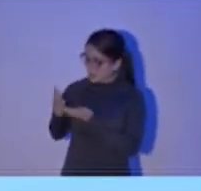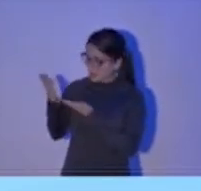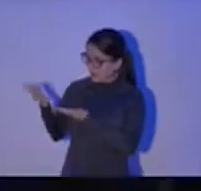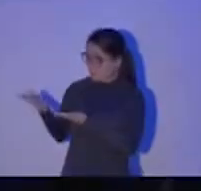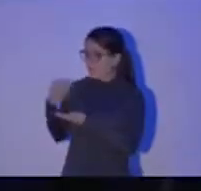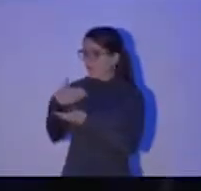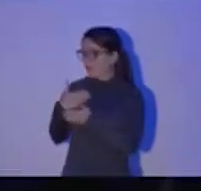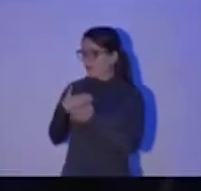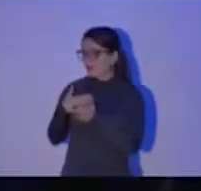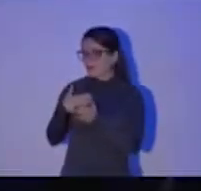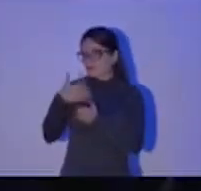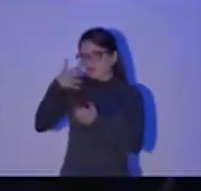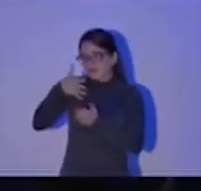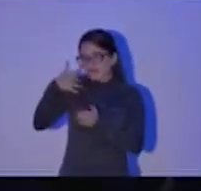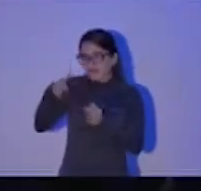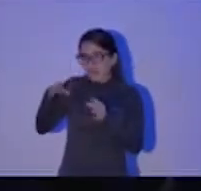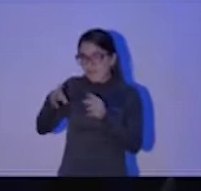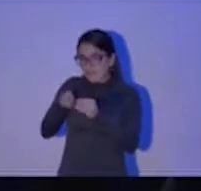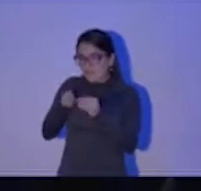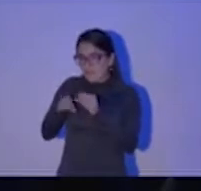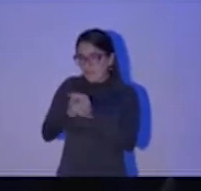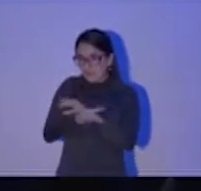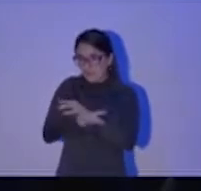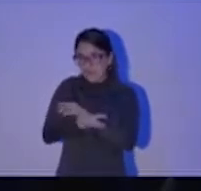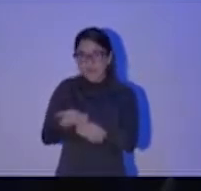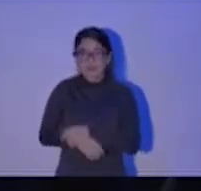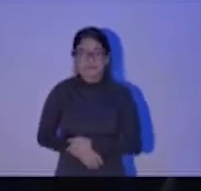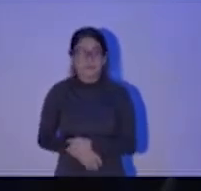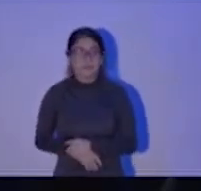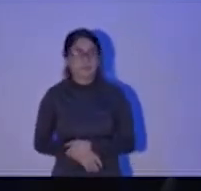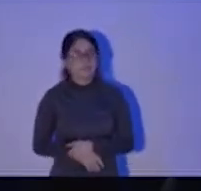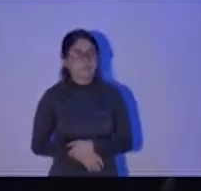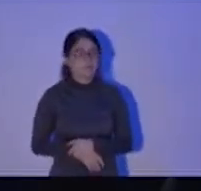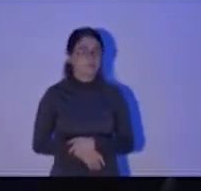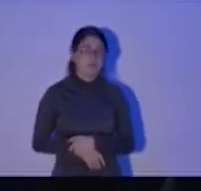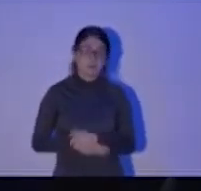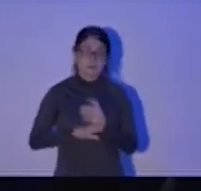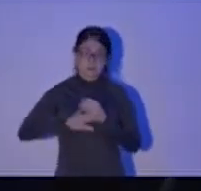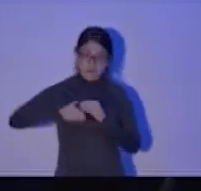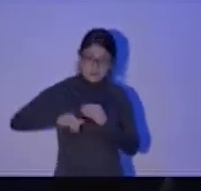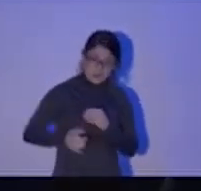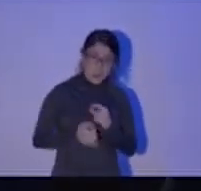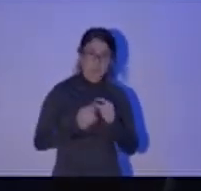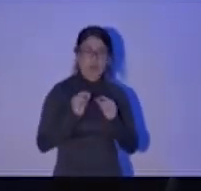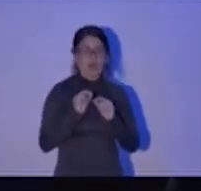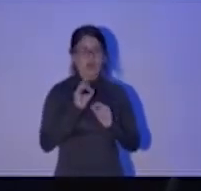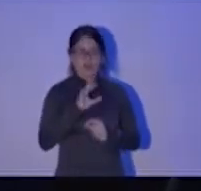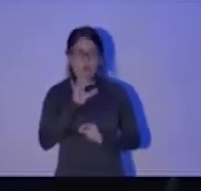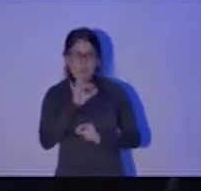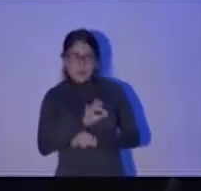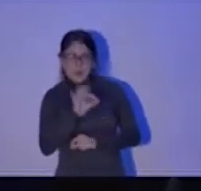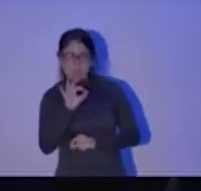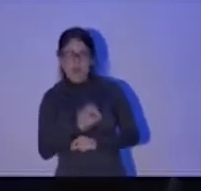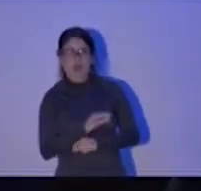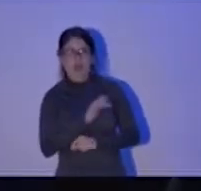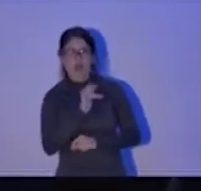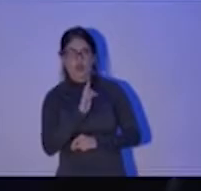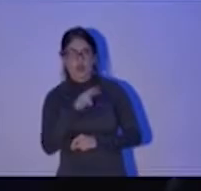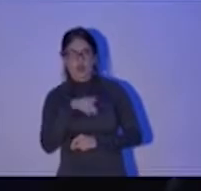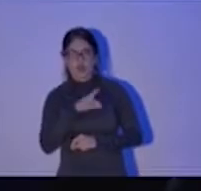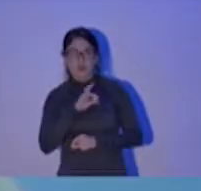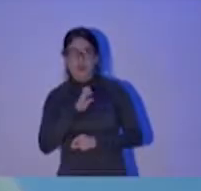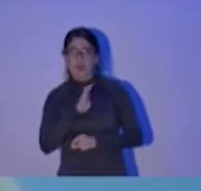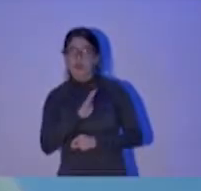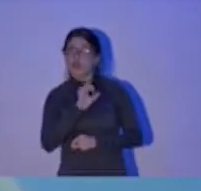encerramento. Só para aproveitar esse gancho e encerrar com isso, Camila, não é só percentual o Fundeb, mas é